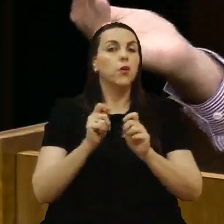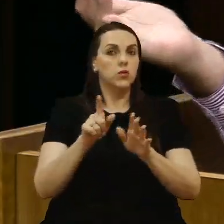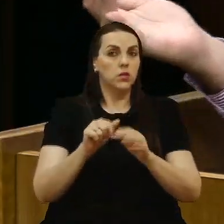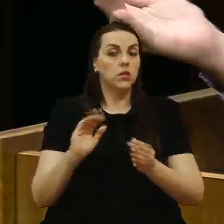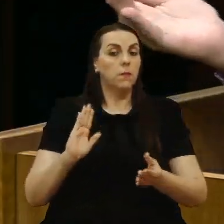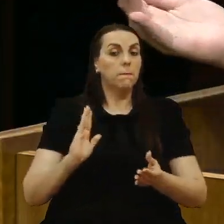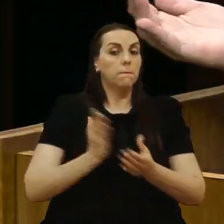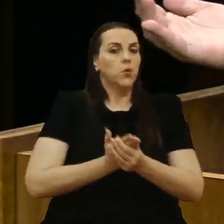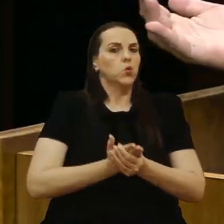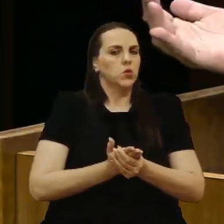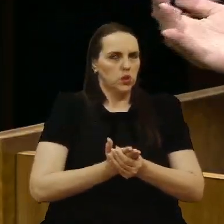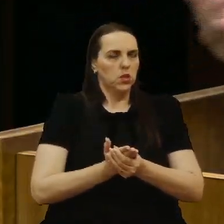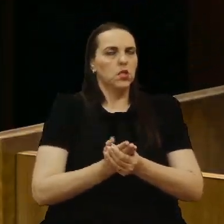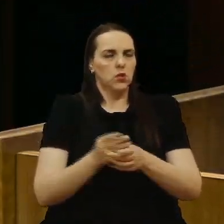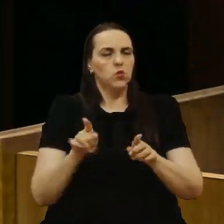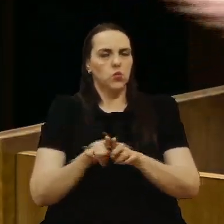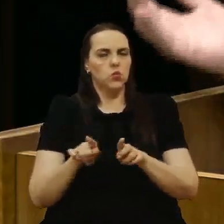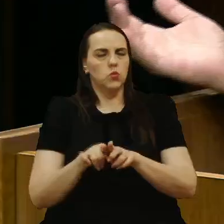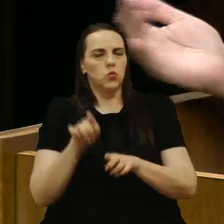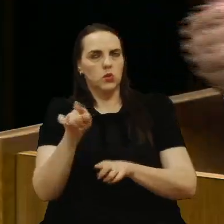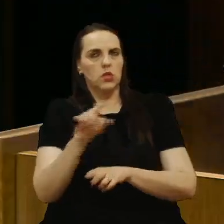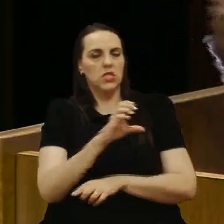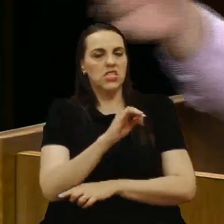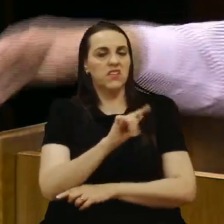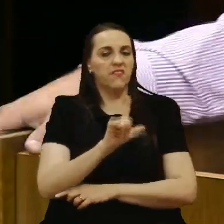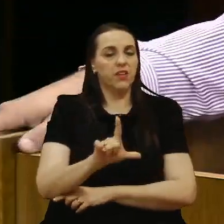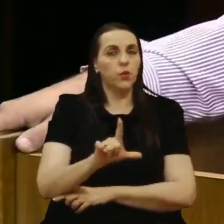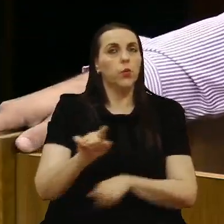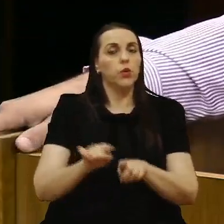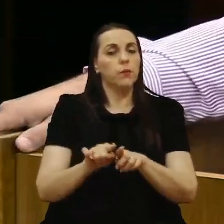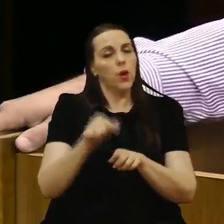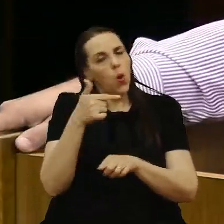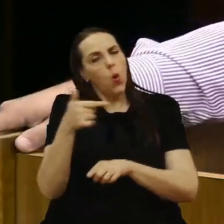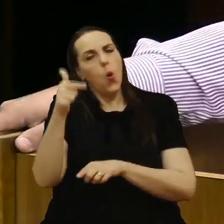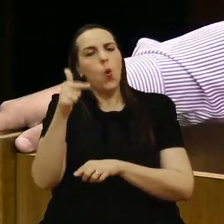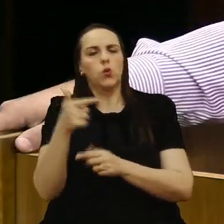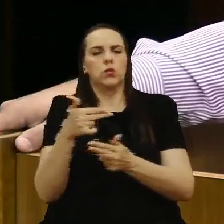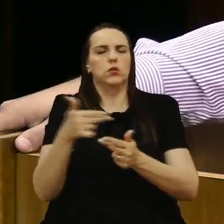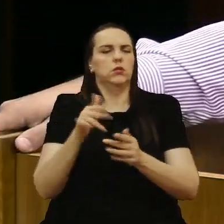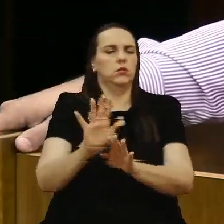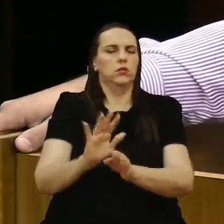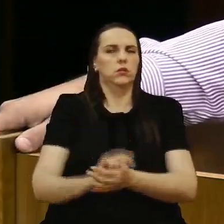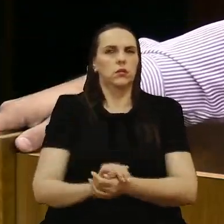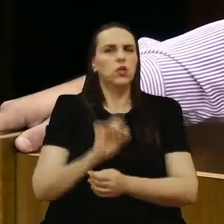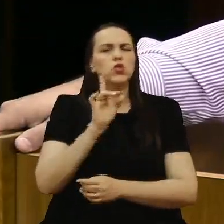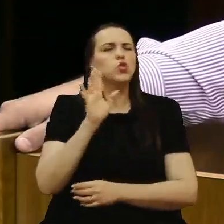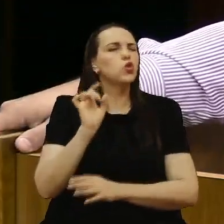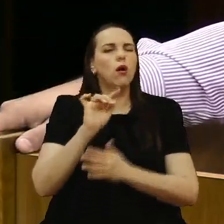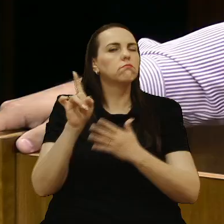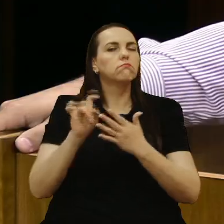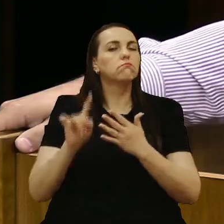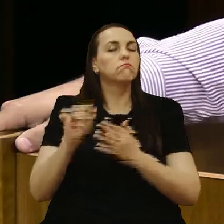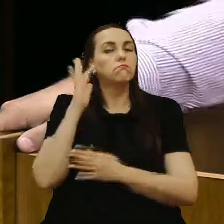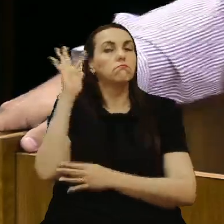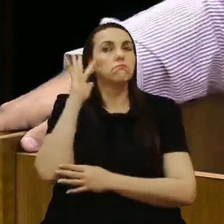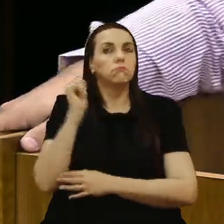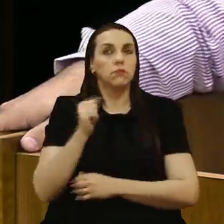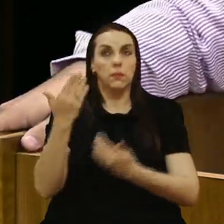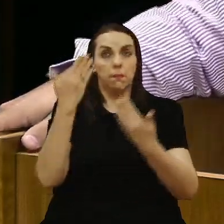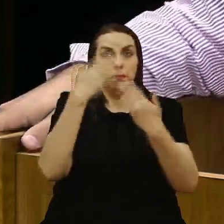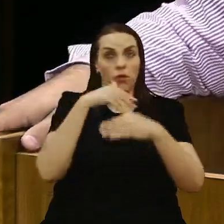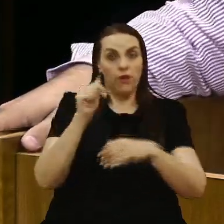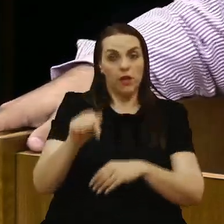processos, no âmbito civil, outras ações. Mas isso é uma hipótese. Caso seja comprovado, nessa